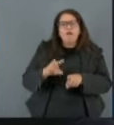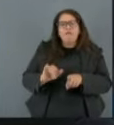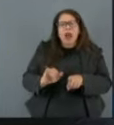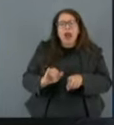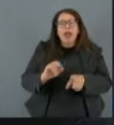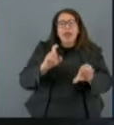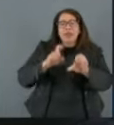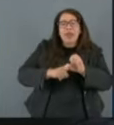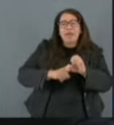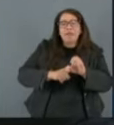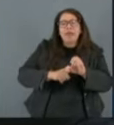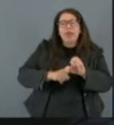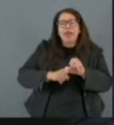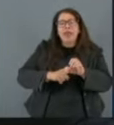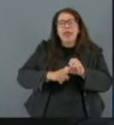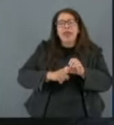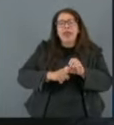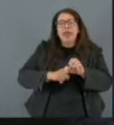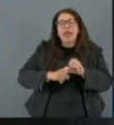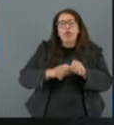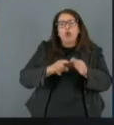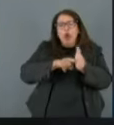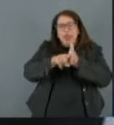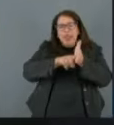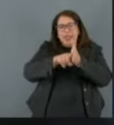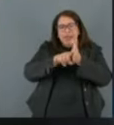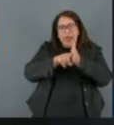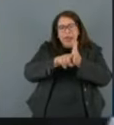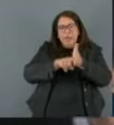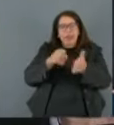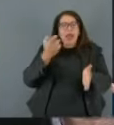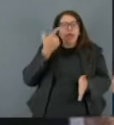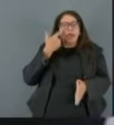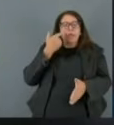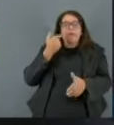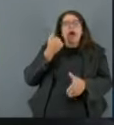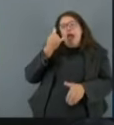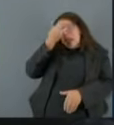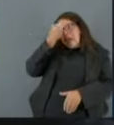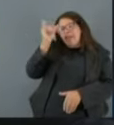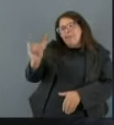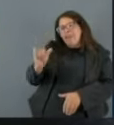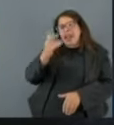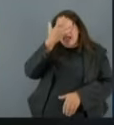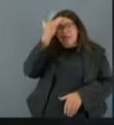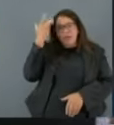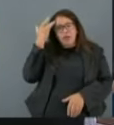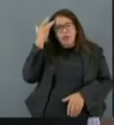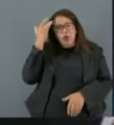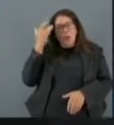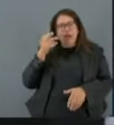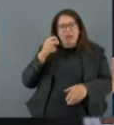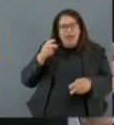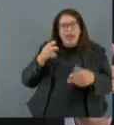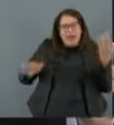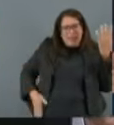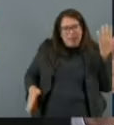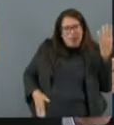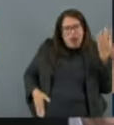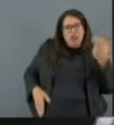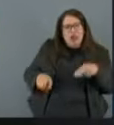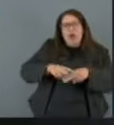condicionada ao exame criminológico. A meu ver, é uma forma de você evitar a progressão automática de regime, o que é temerário porque